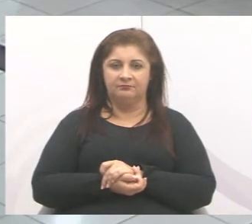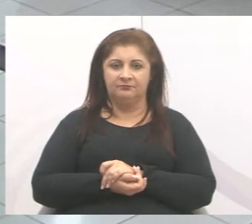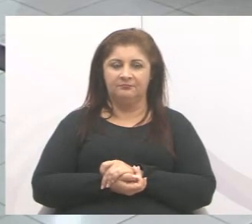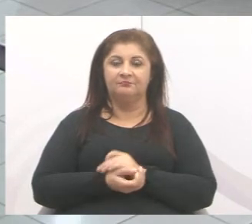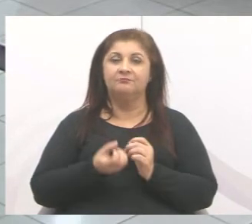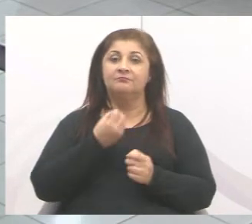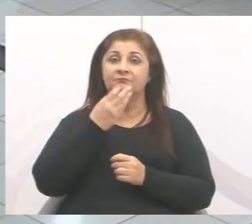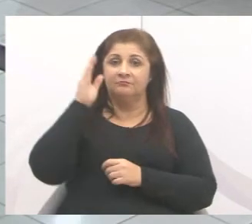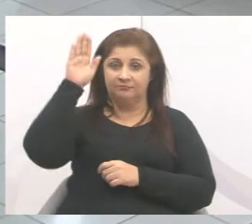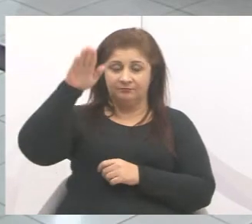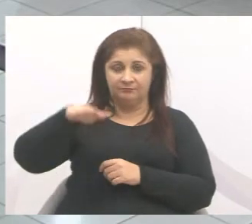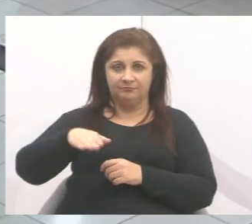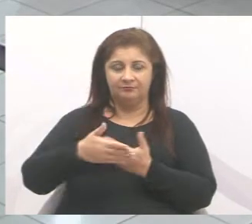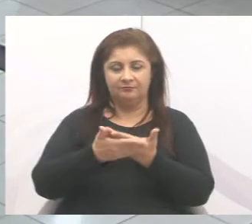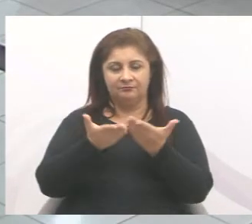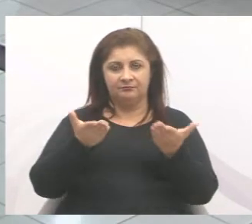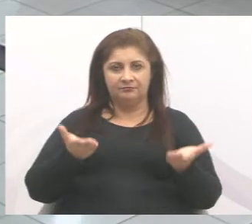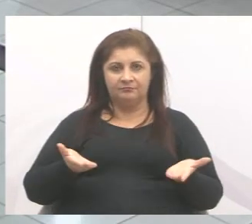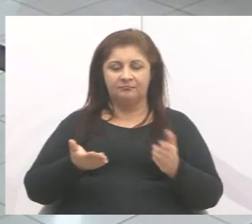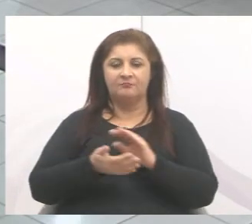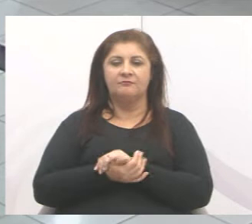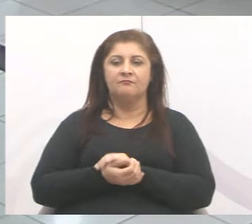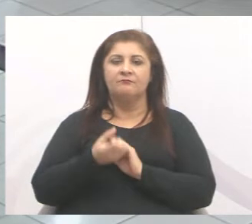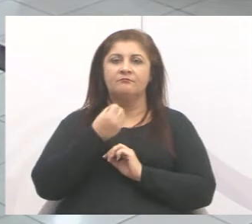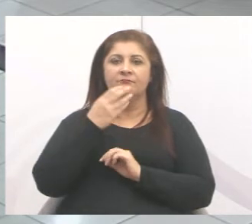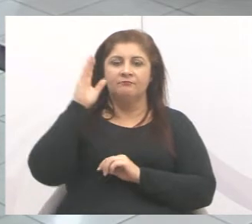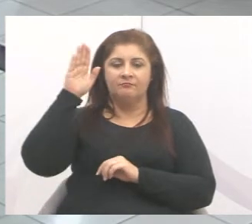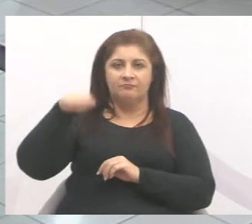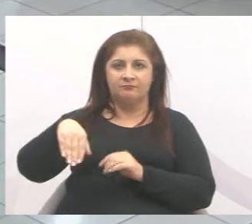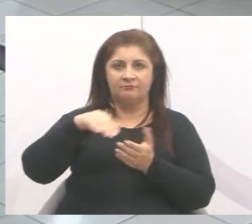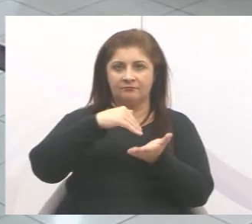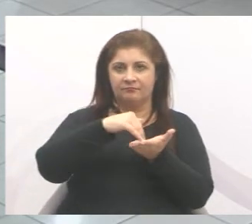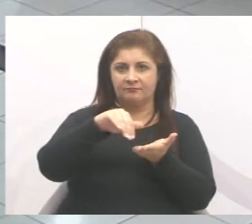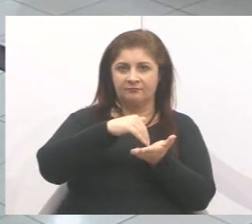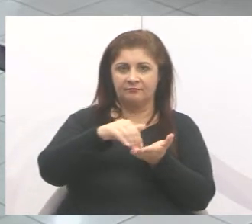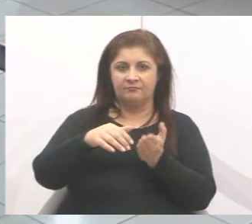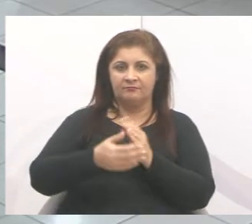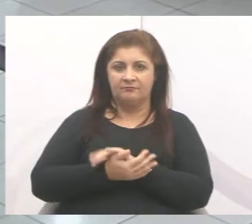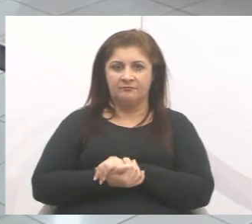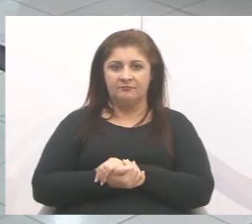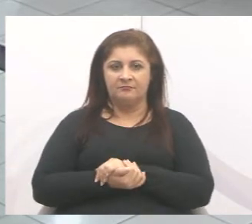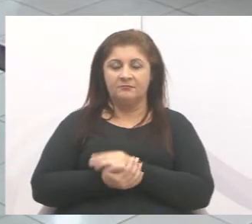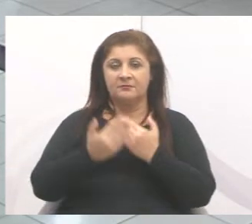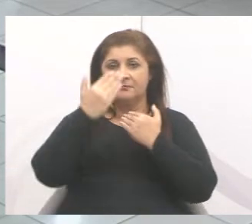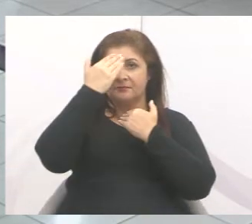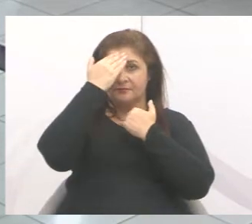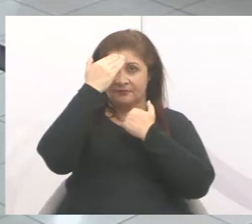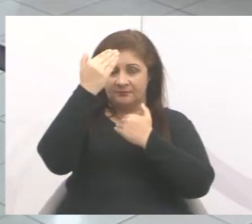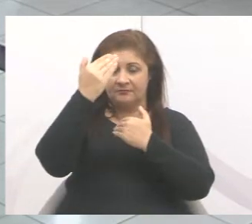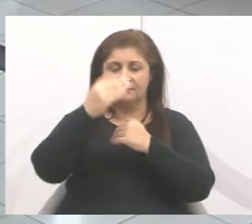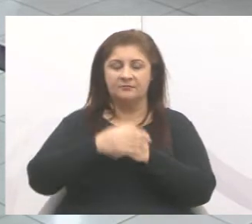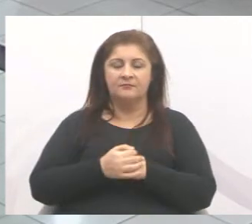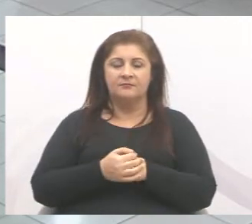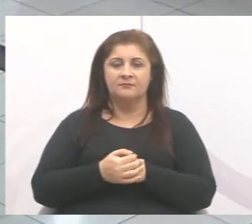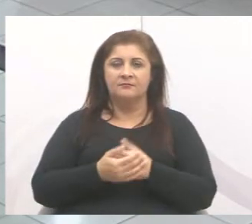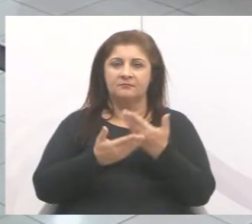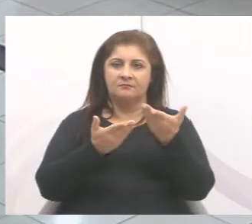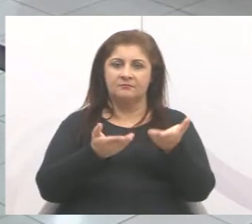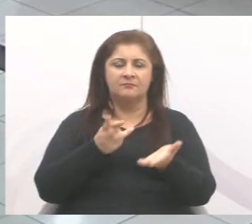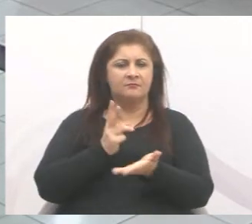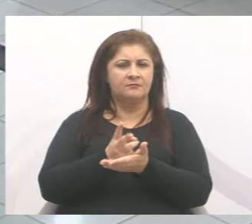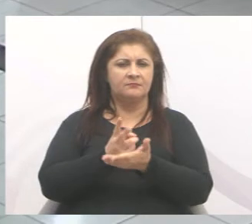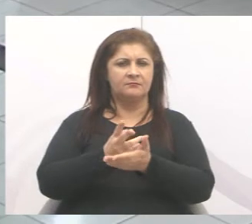Boa tarde a todos. Boa tarde, secretário Celso. Agradeço, né, não somente a você, sempre